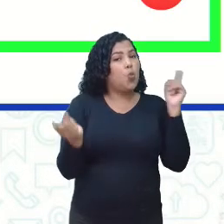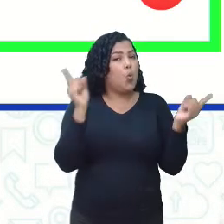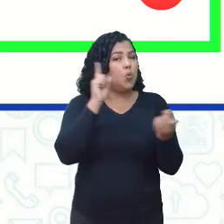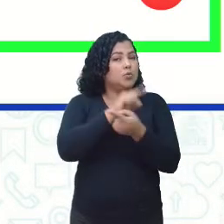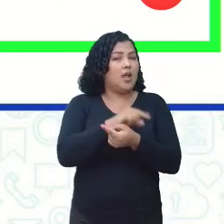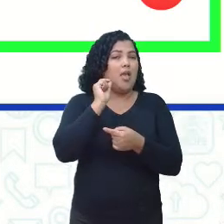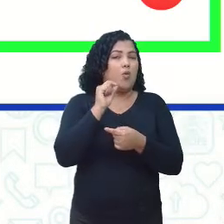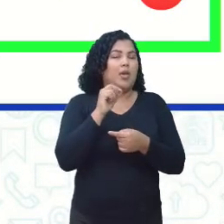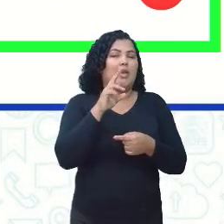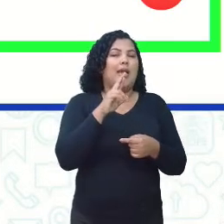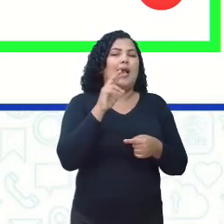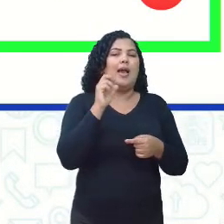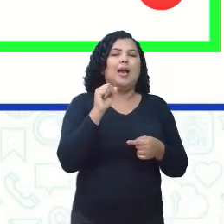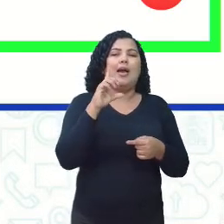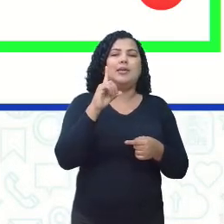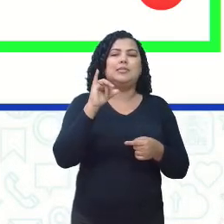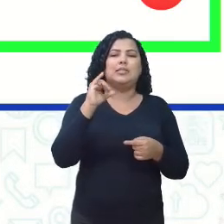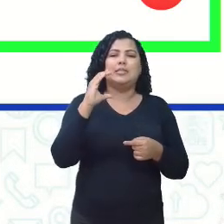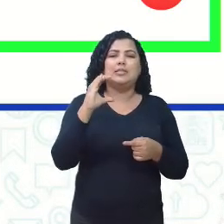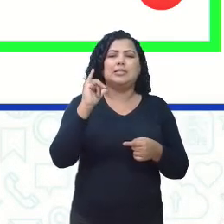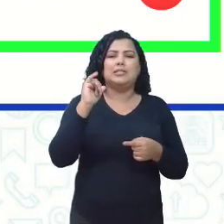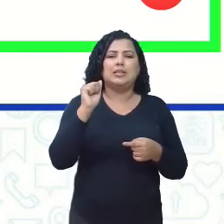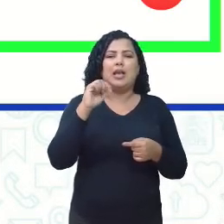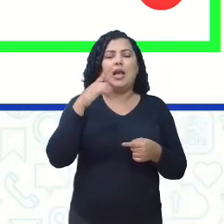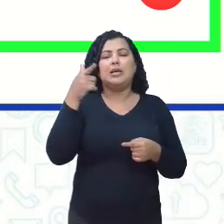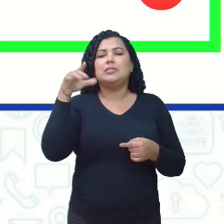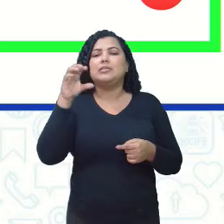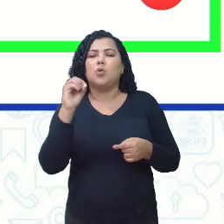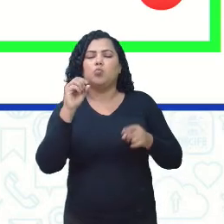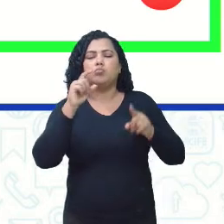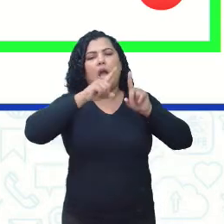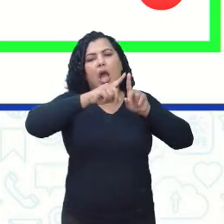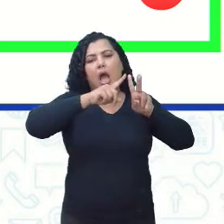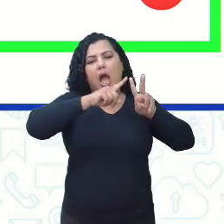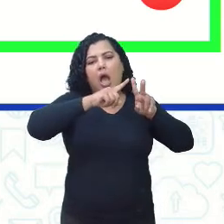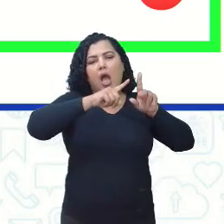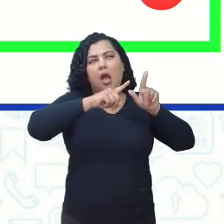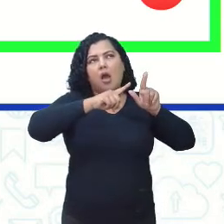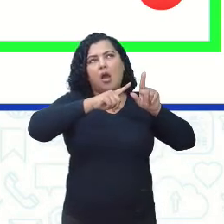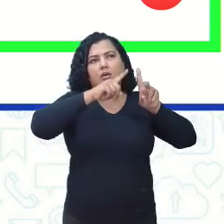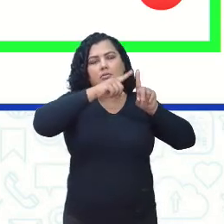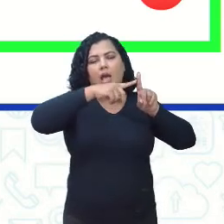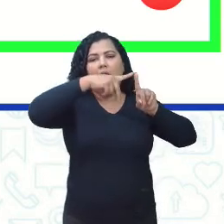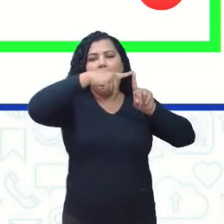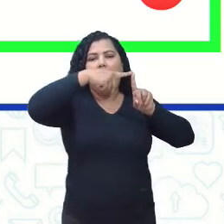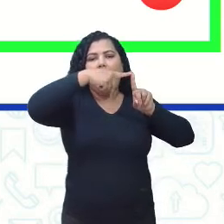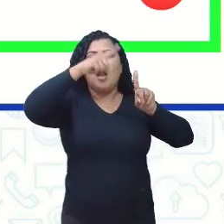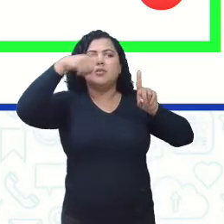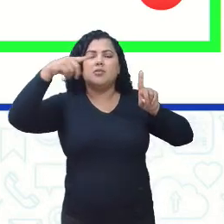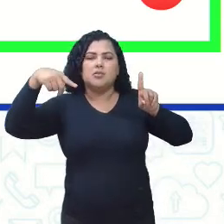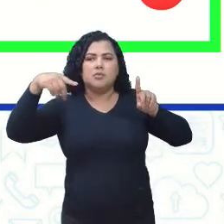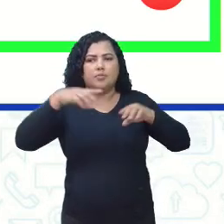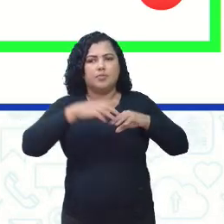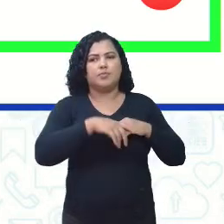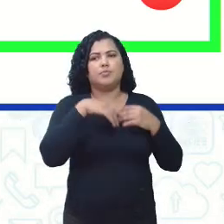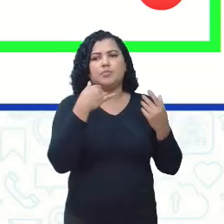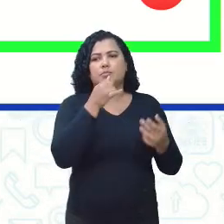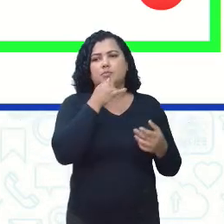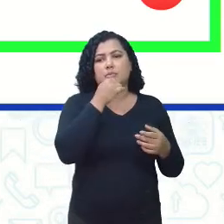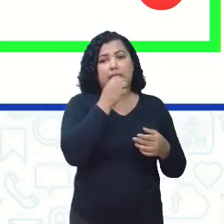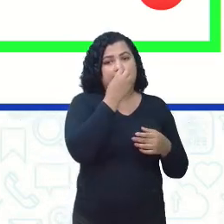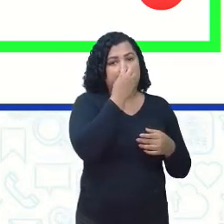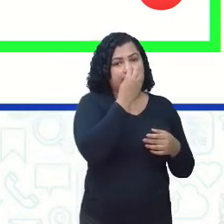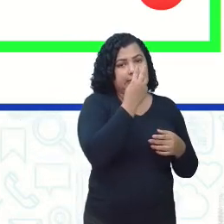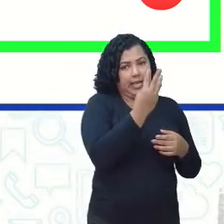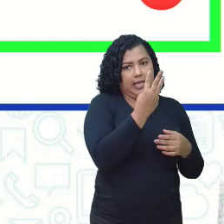3 com um certo expoente, que eu coloquei uma interrogação, dá 6.561. Que número